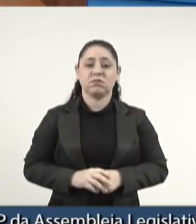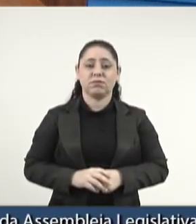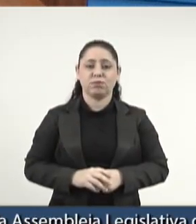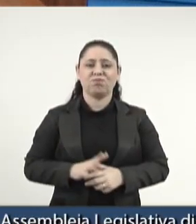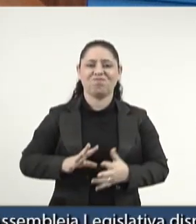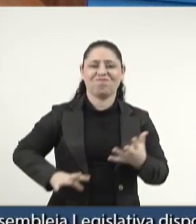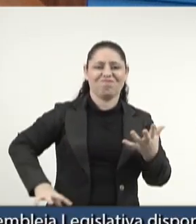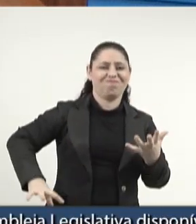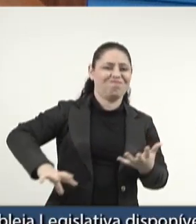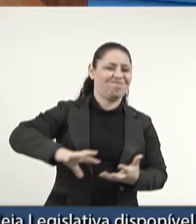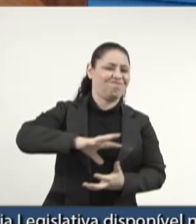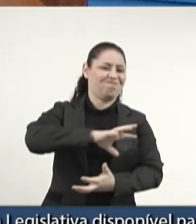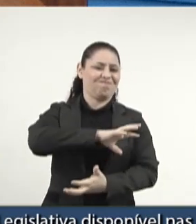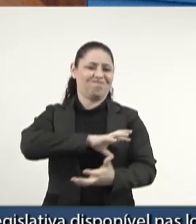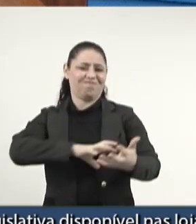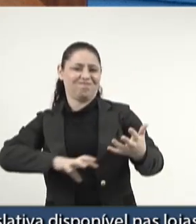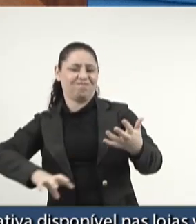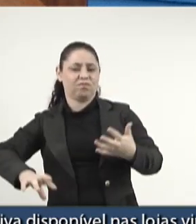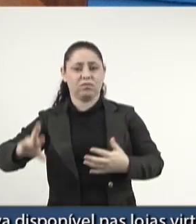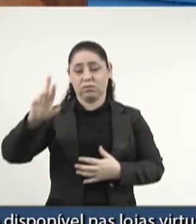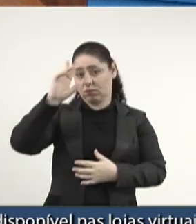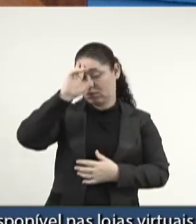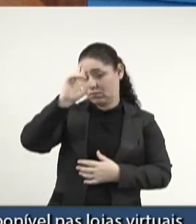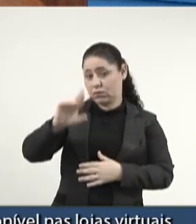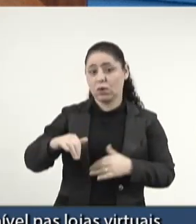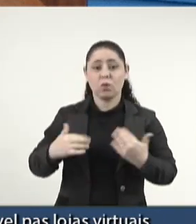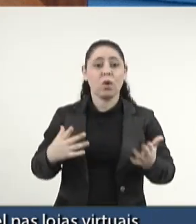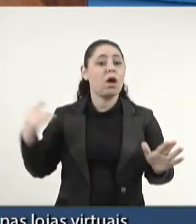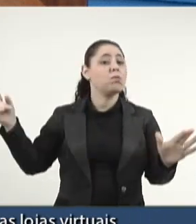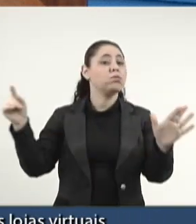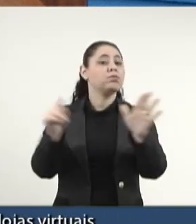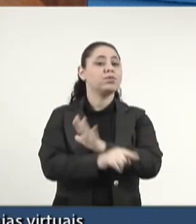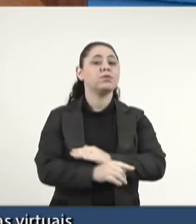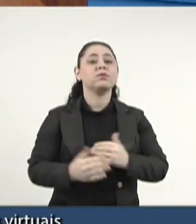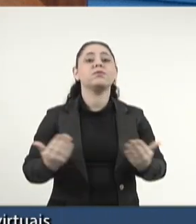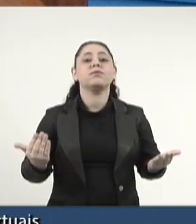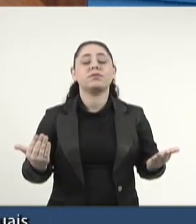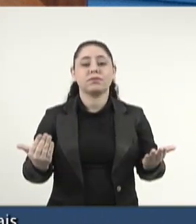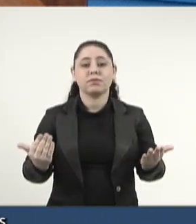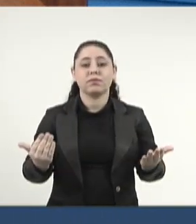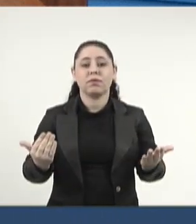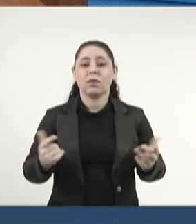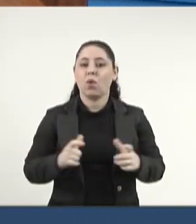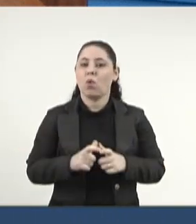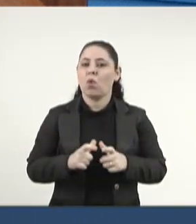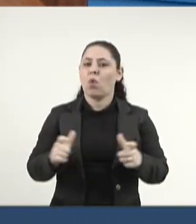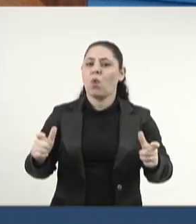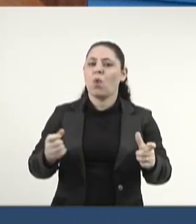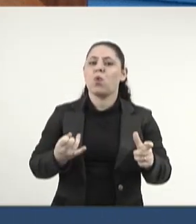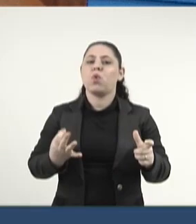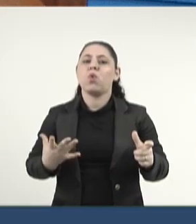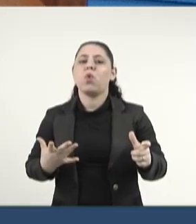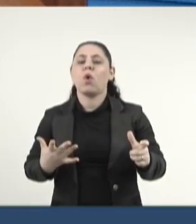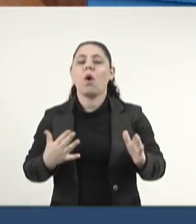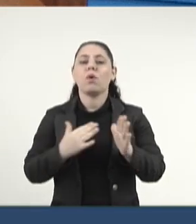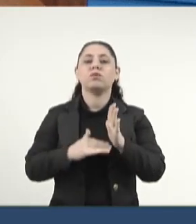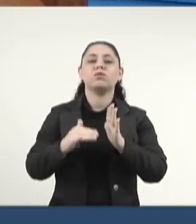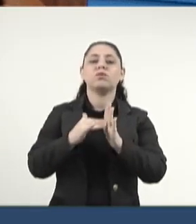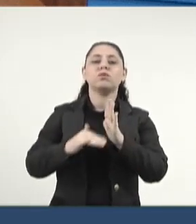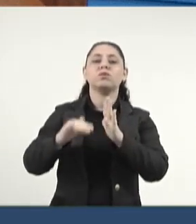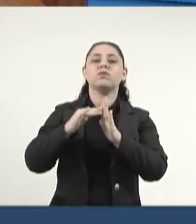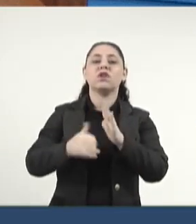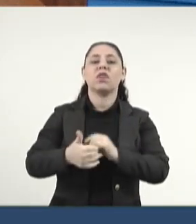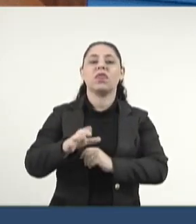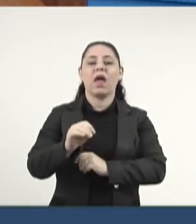indisposição com a diretoria, quando questionamos o tamanho do valor que ia ser descontado, os